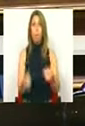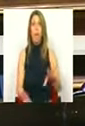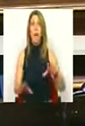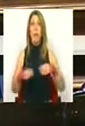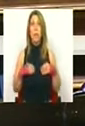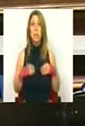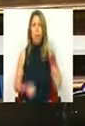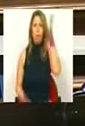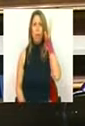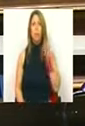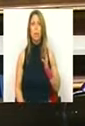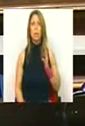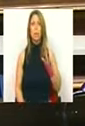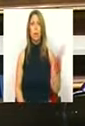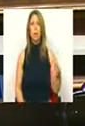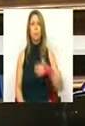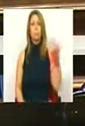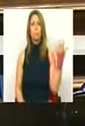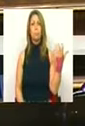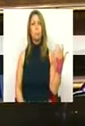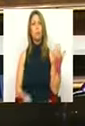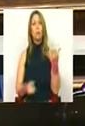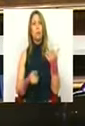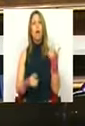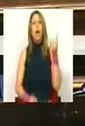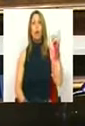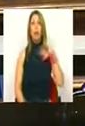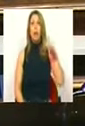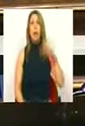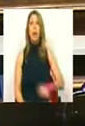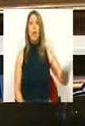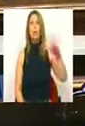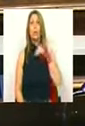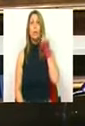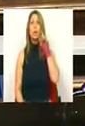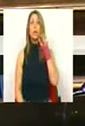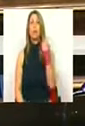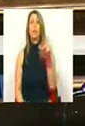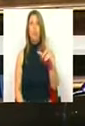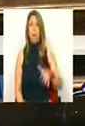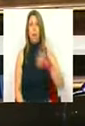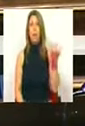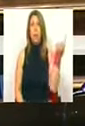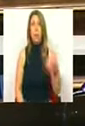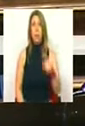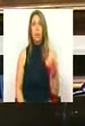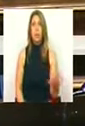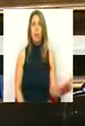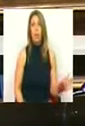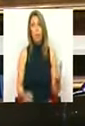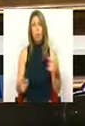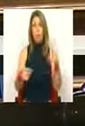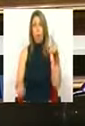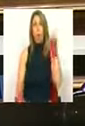zangadas com as Autoridades Nacional de Proteção Civil. Mais uma destas coisas do Governo que só se ouvem a vocês próprios e,